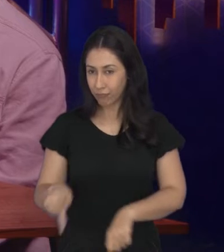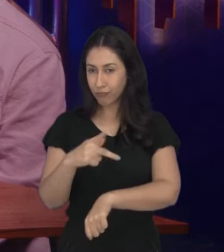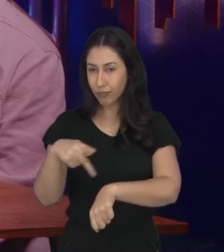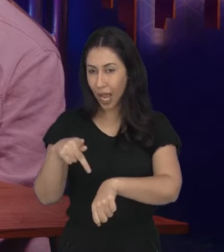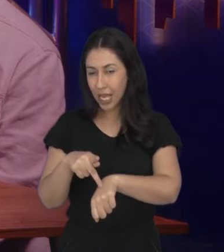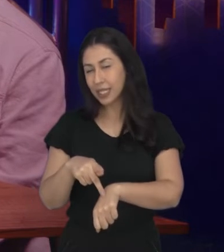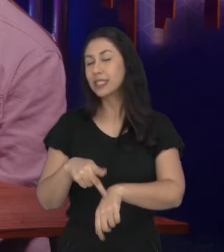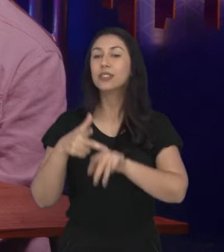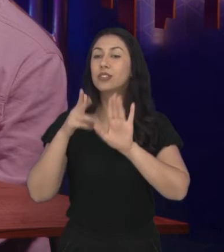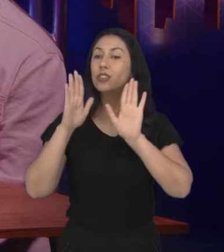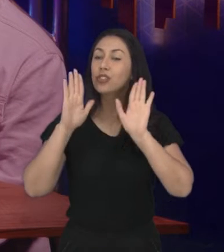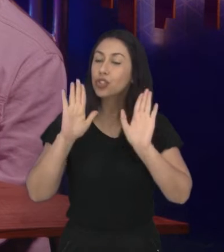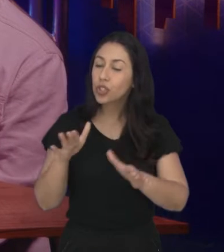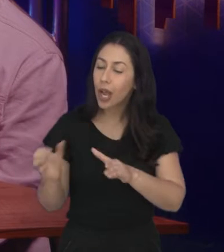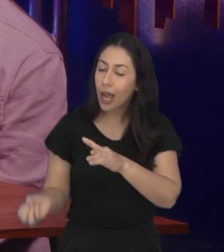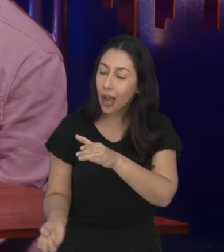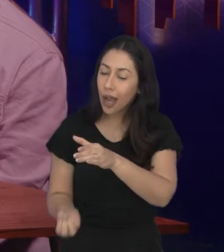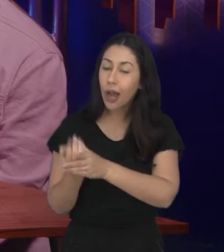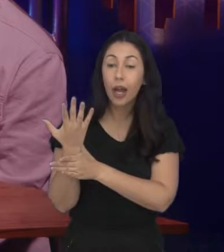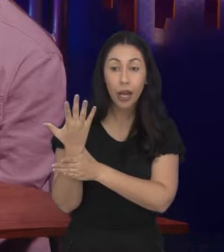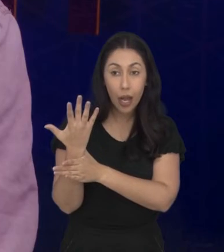Suécia, criaram